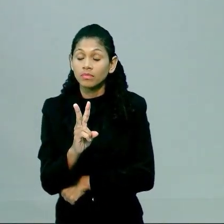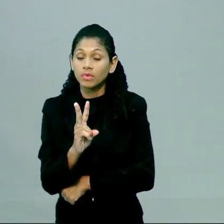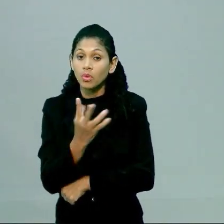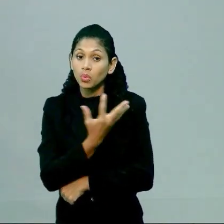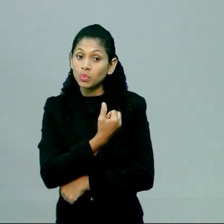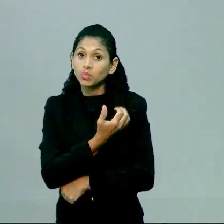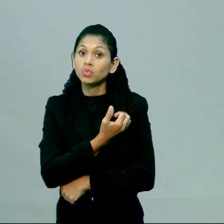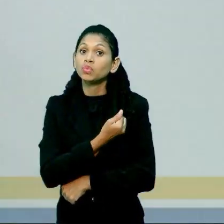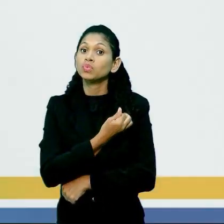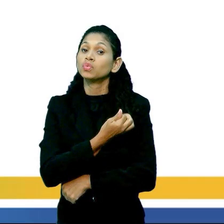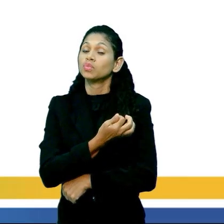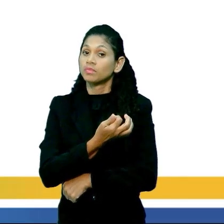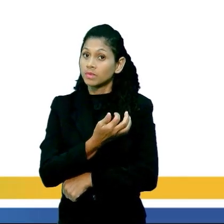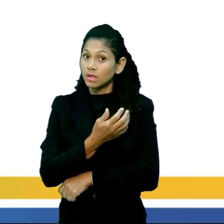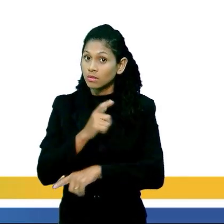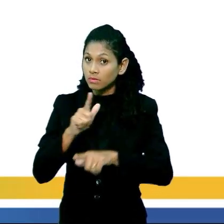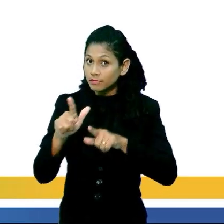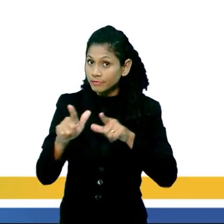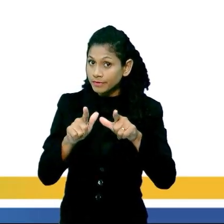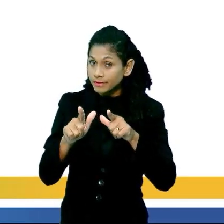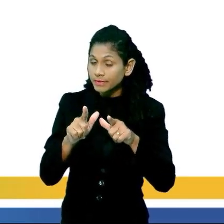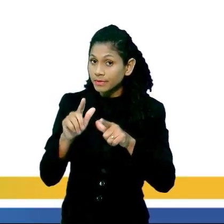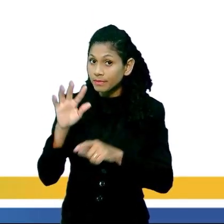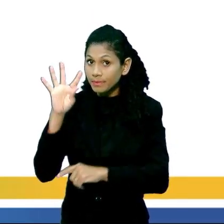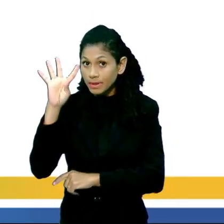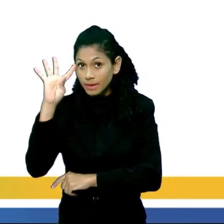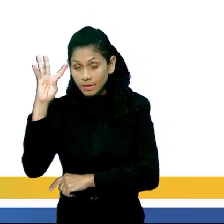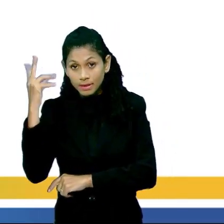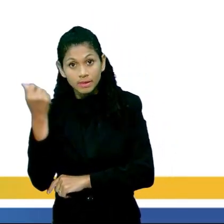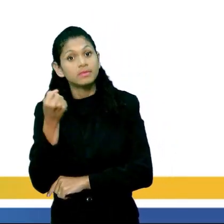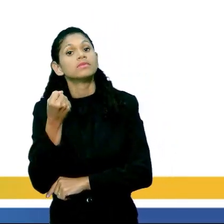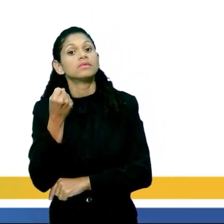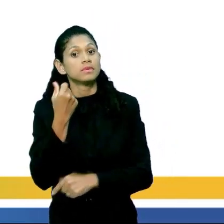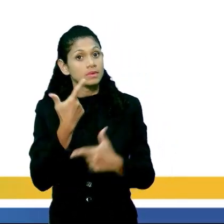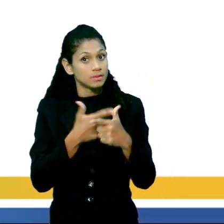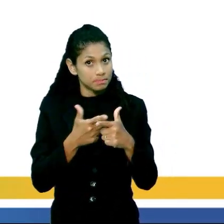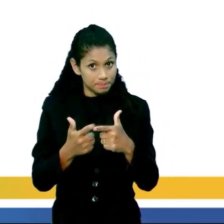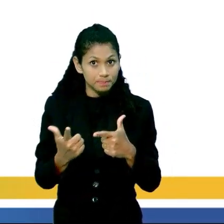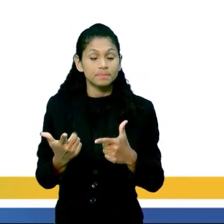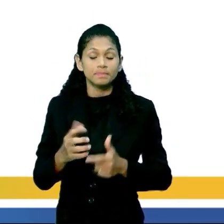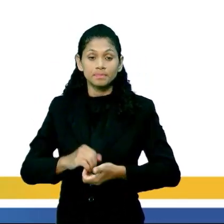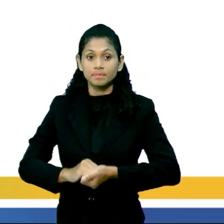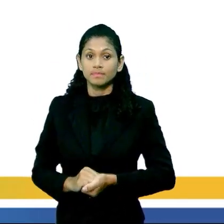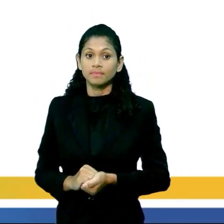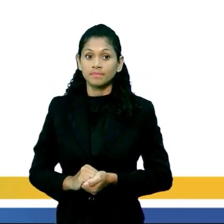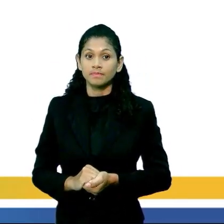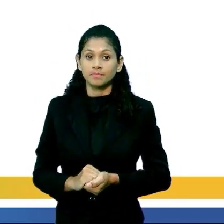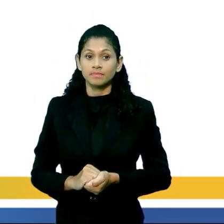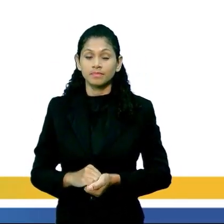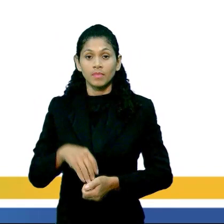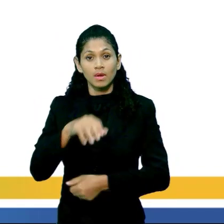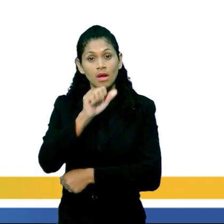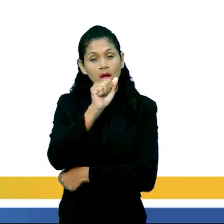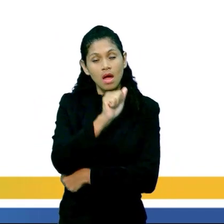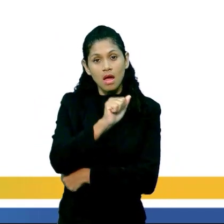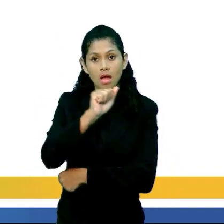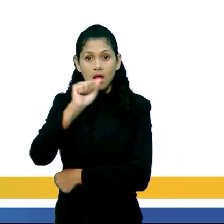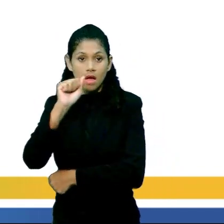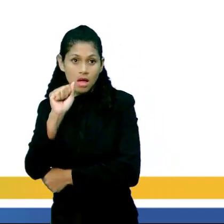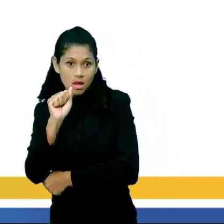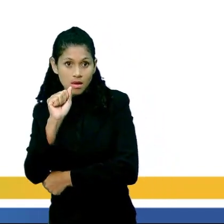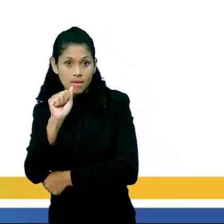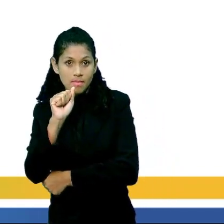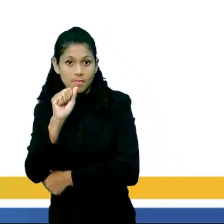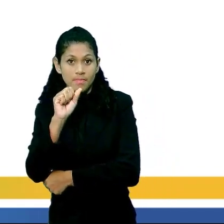trabalhar. Tudo bem? Então, vamos lá. Então, olha aí. Nós vamos de A, D